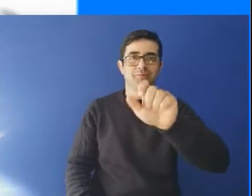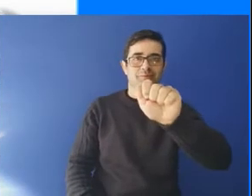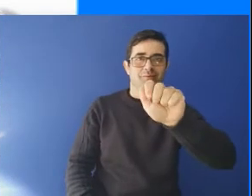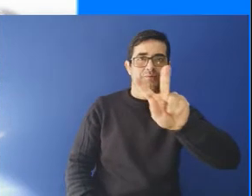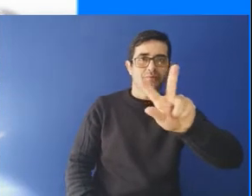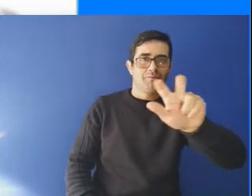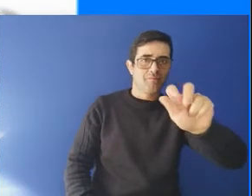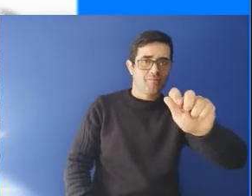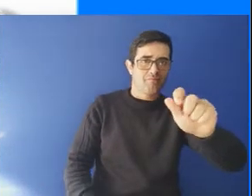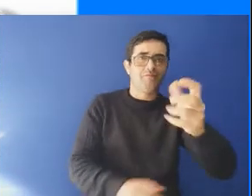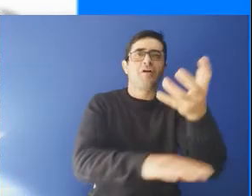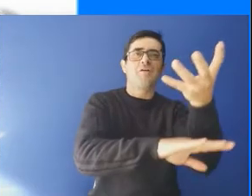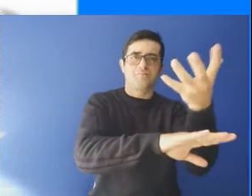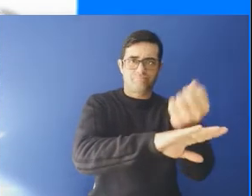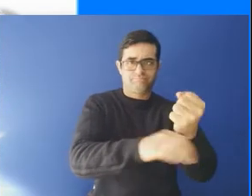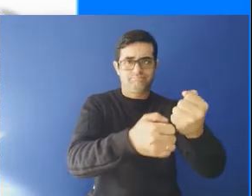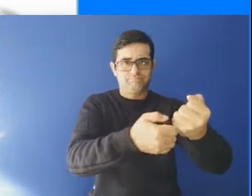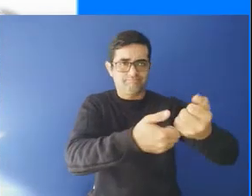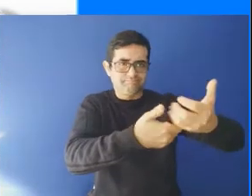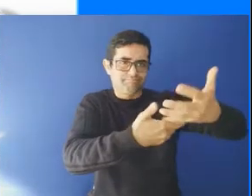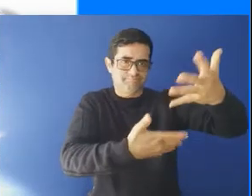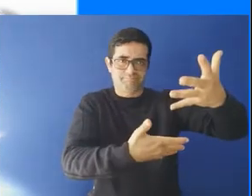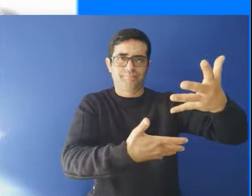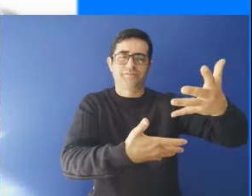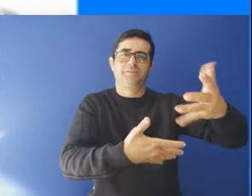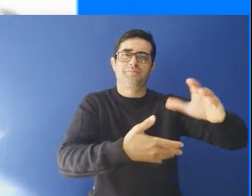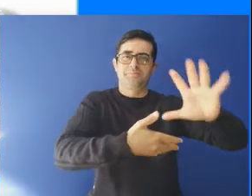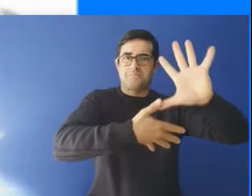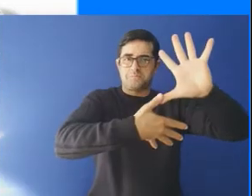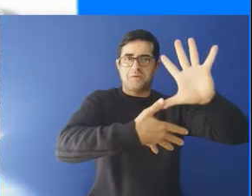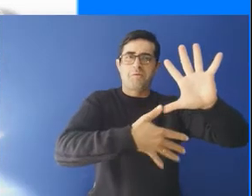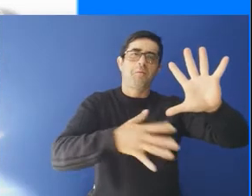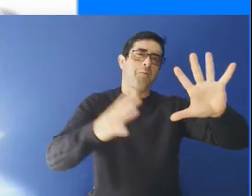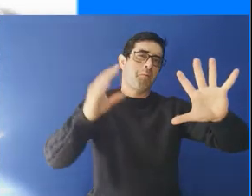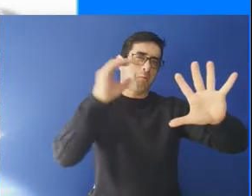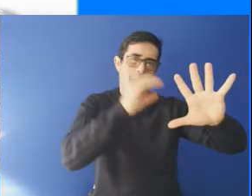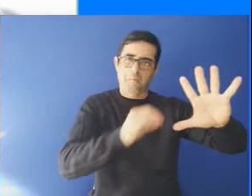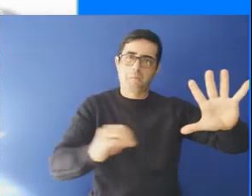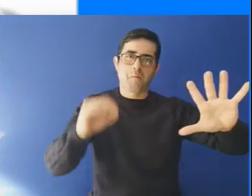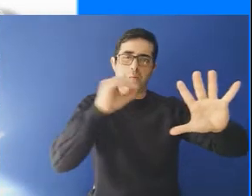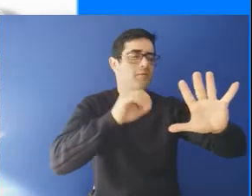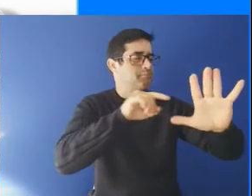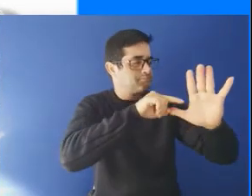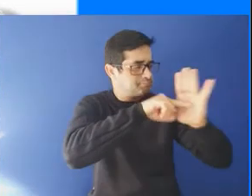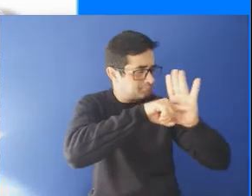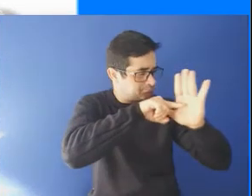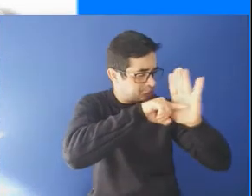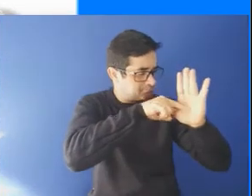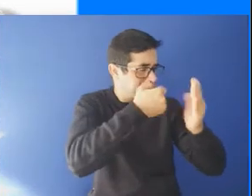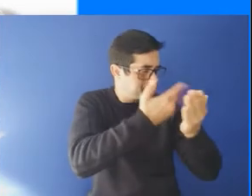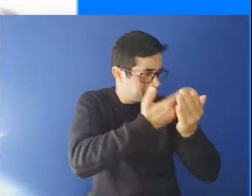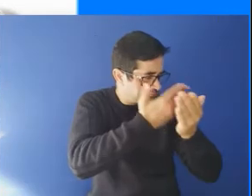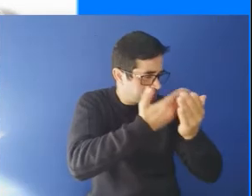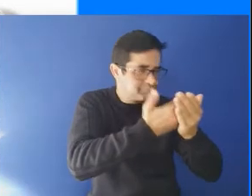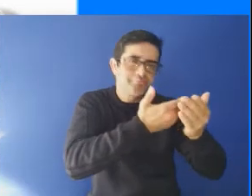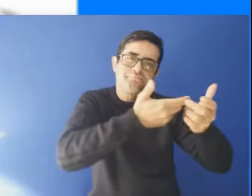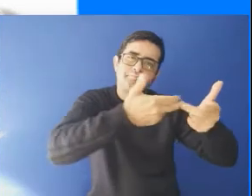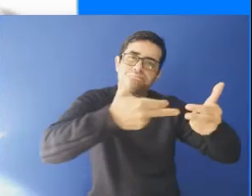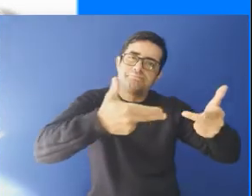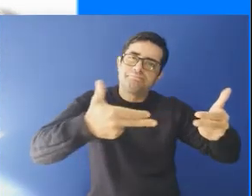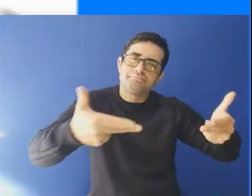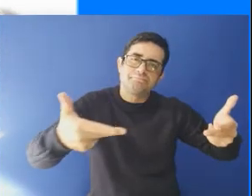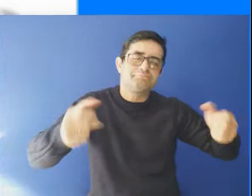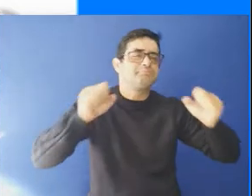solos. Ali no AVA, vocês encontrarão esse mapa, que pode ser baixado, ele tem uma excelente qualidade, pode ser utilizado